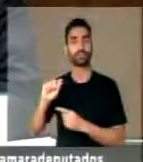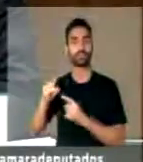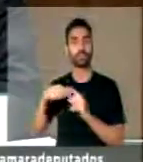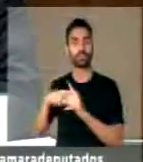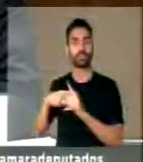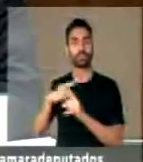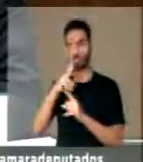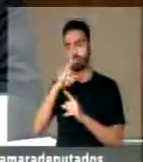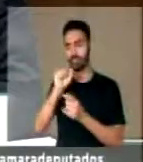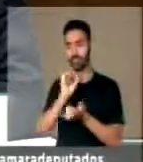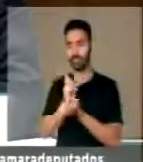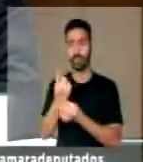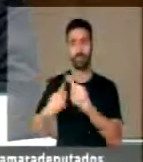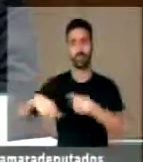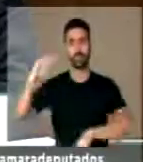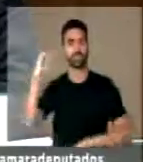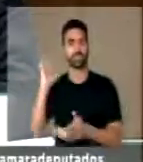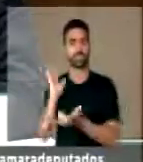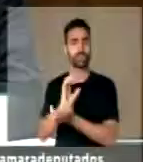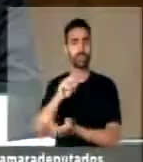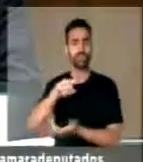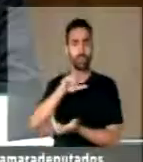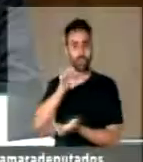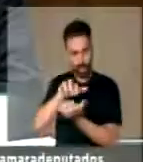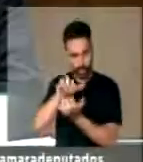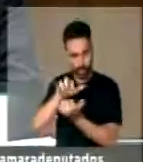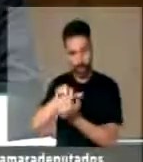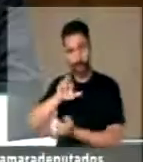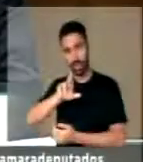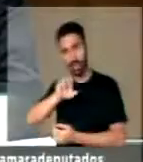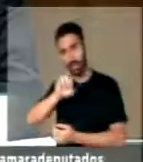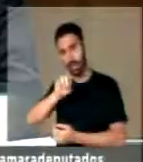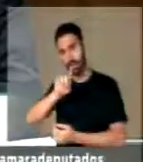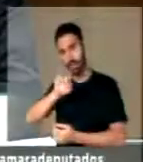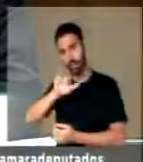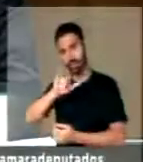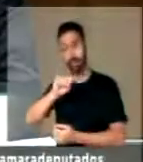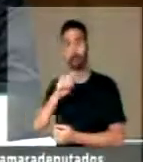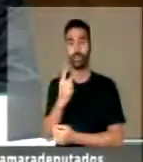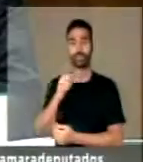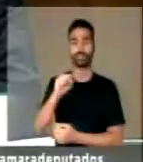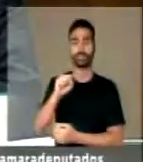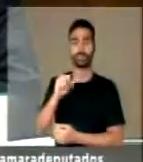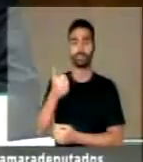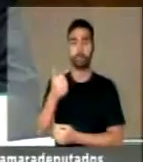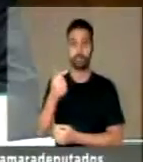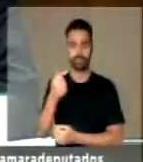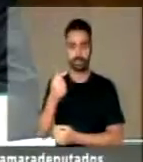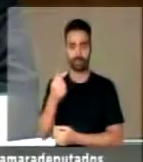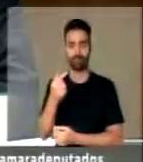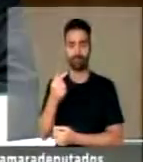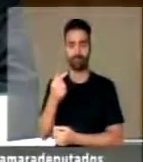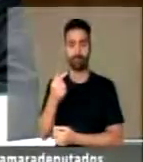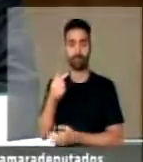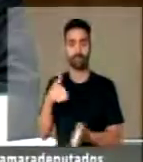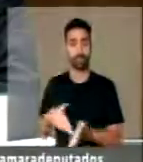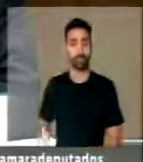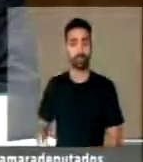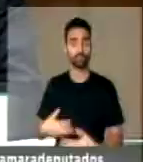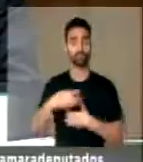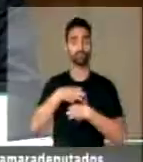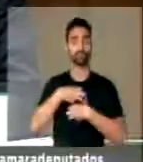revigorante da Revolução Pernambucana Republicana de 1817, a nos conduzir como